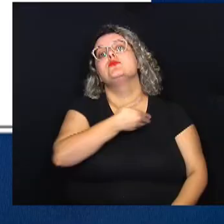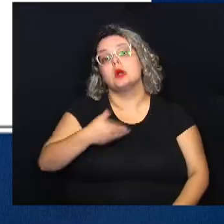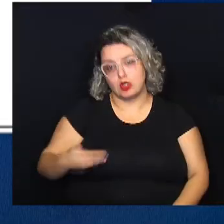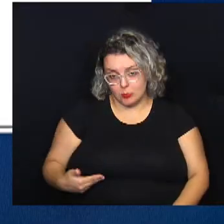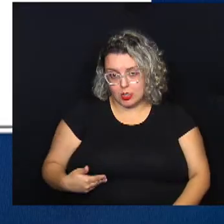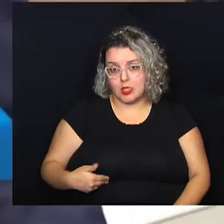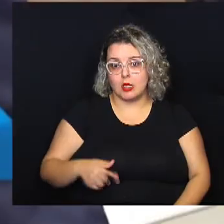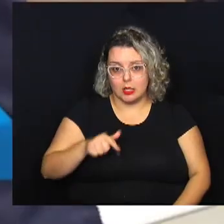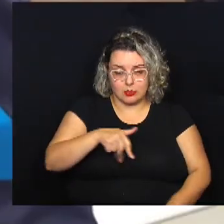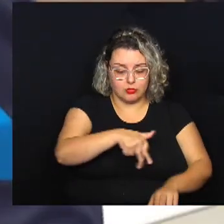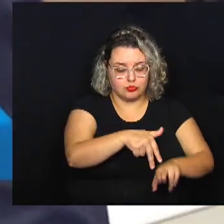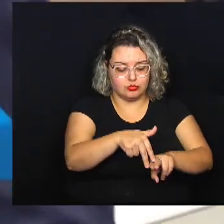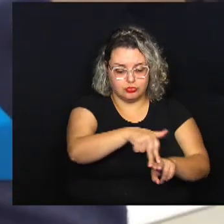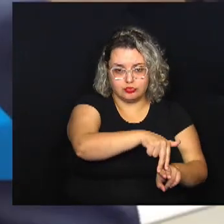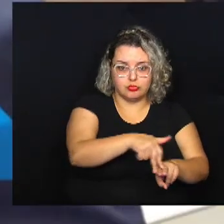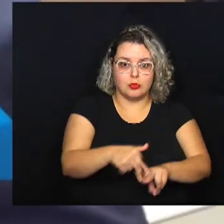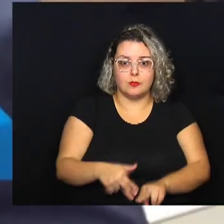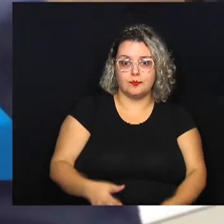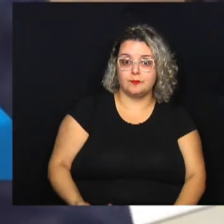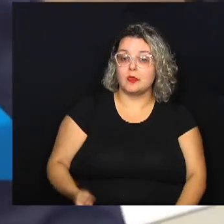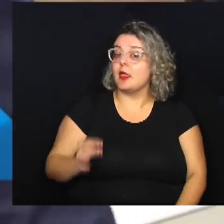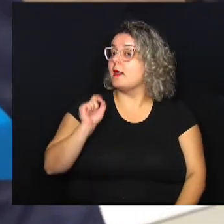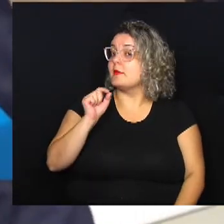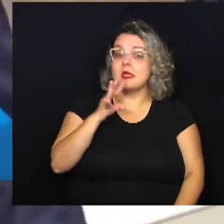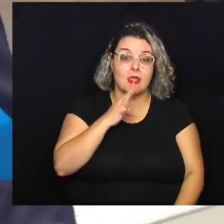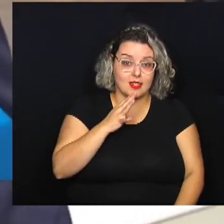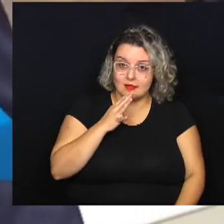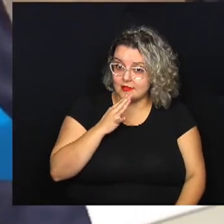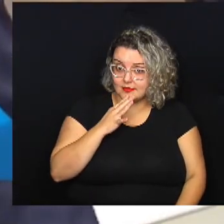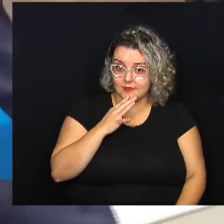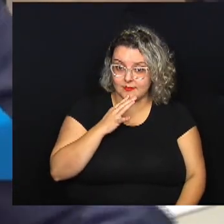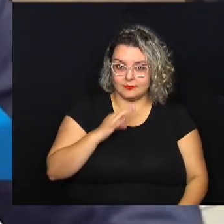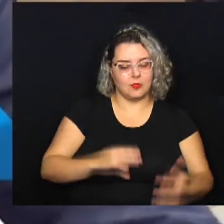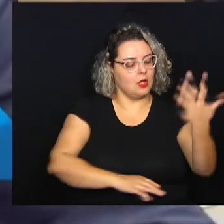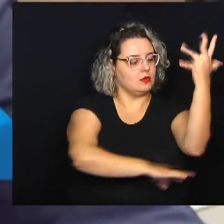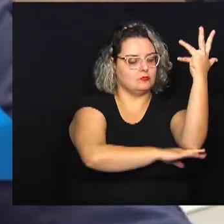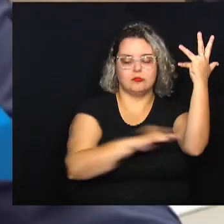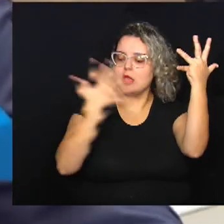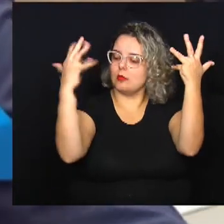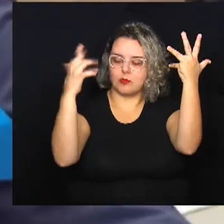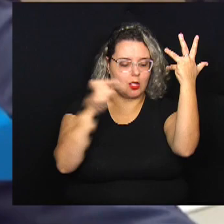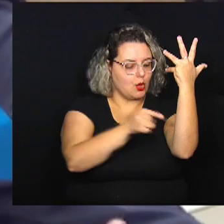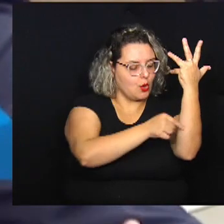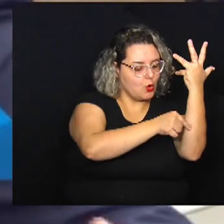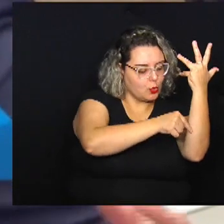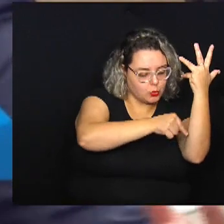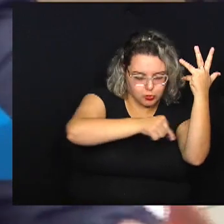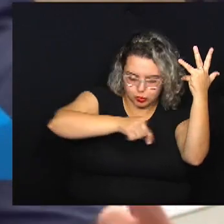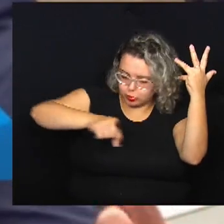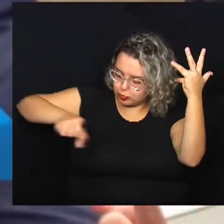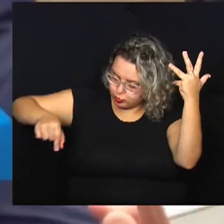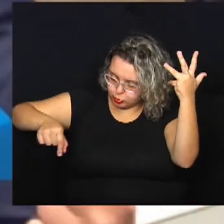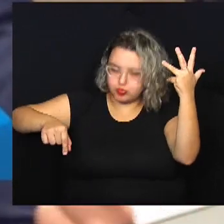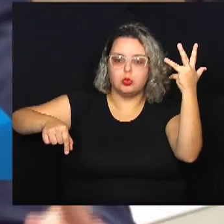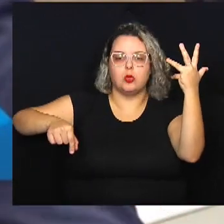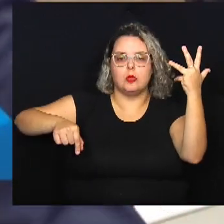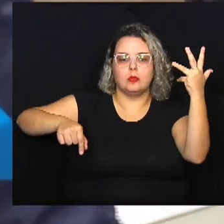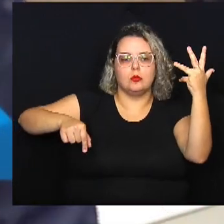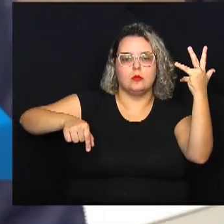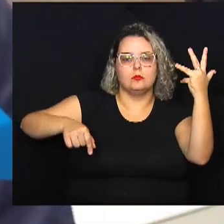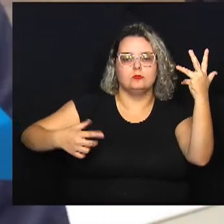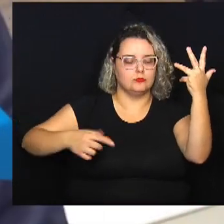de slackline. Slackline, para quem não conhece, é aquela prática esportiva que você amarra uma corda em